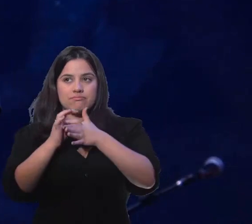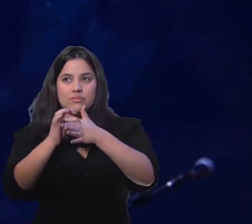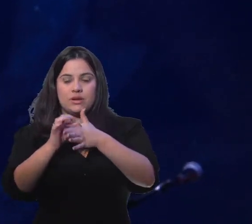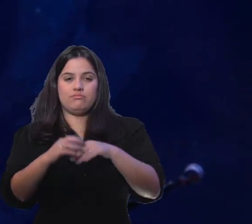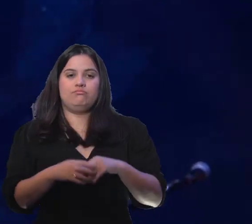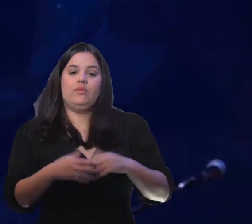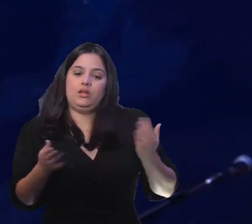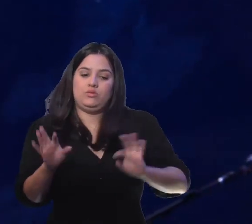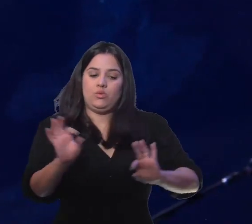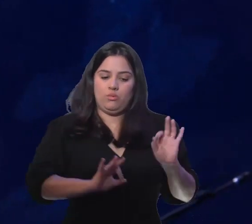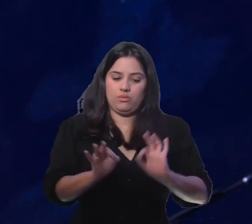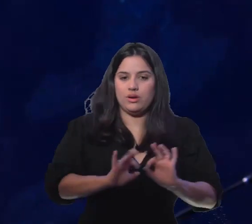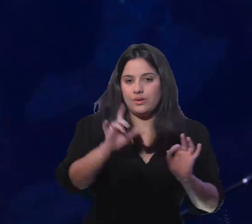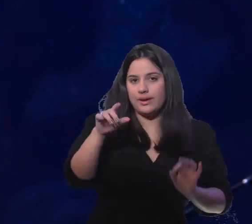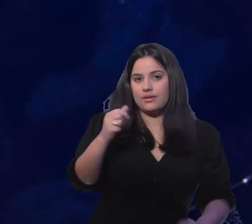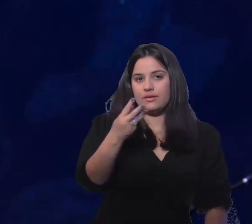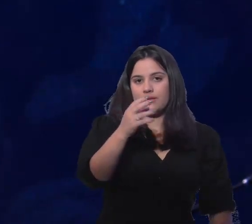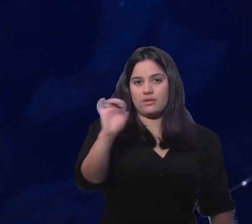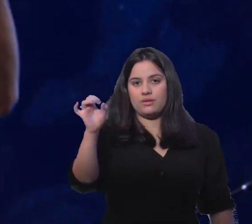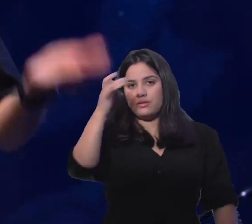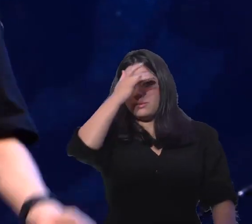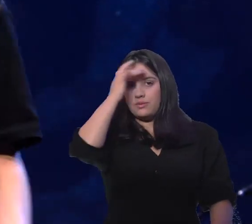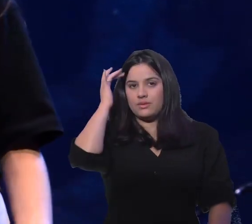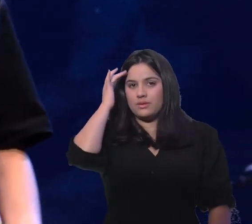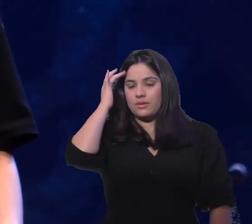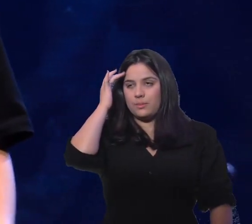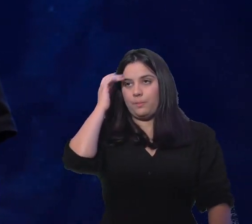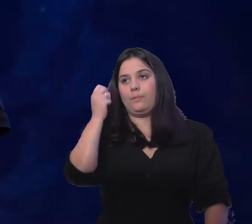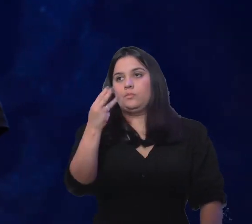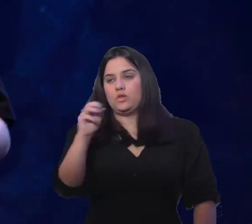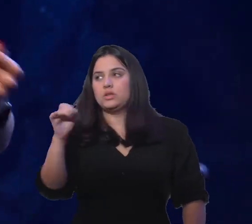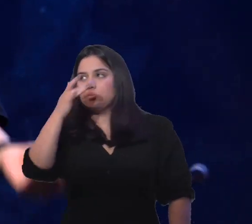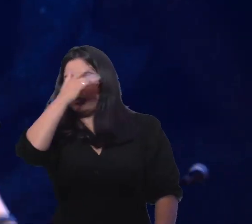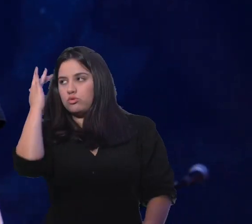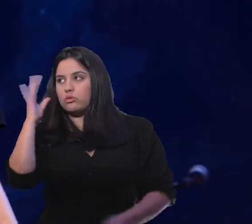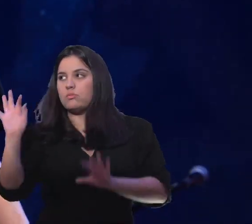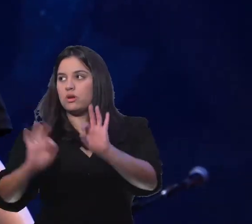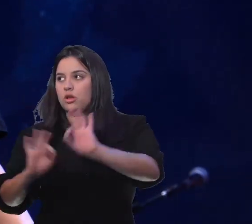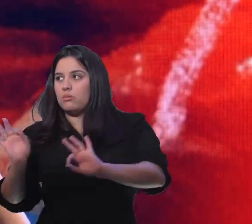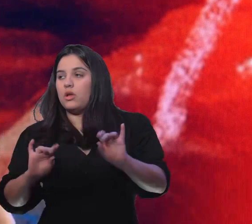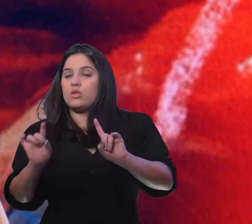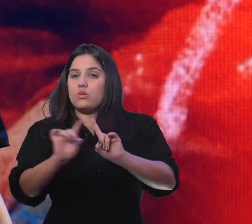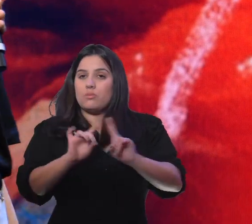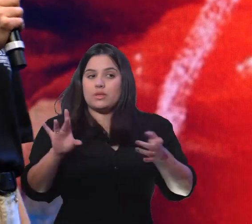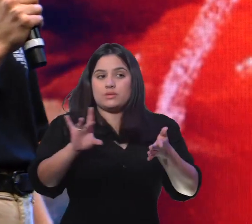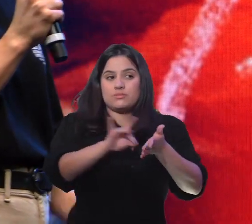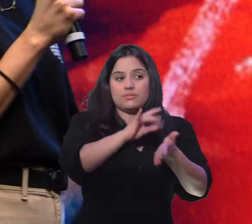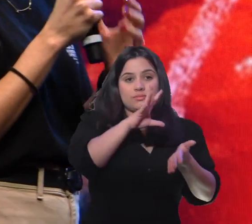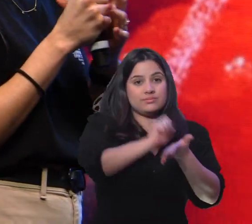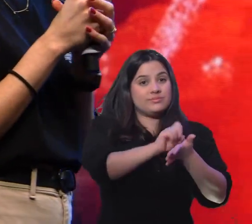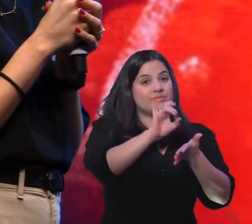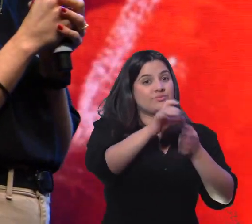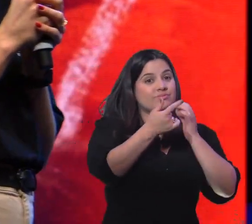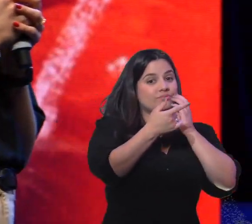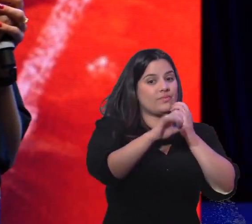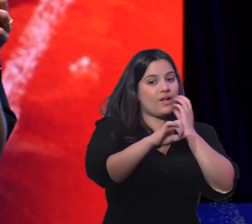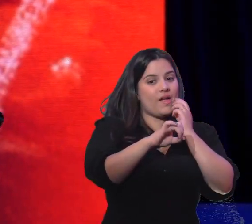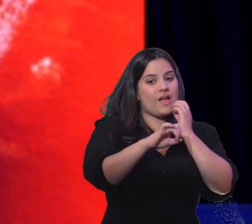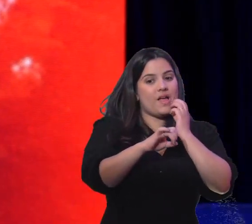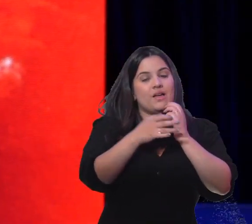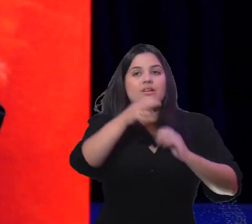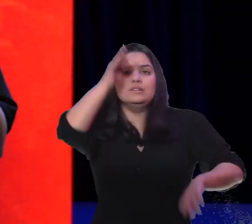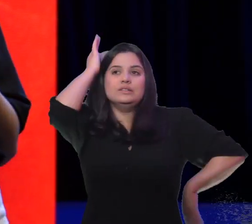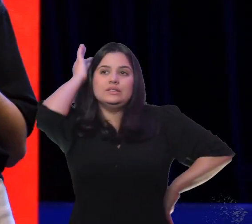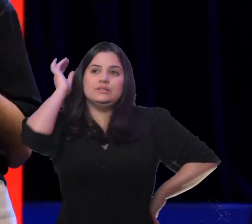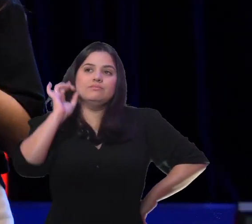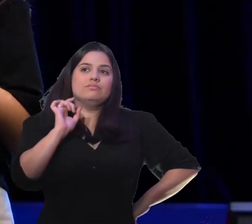plano era 300 pessoas. Mas tinham 70 pessoas inscritas. Ou seja, só 70 pessoas tinham pago. E aí ele ficou assim, o que eu